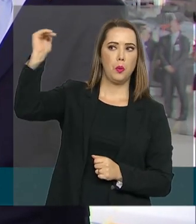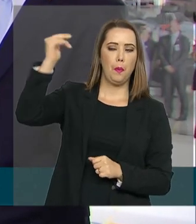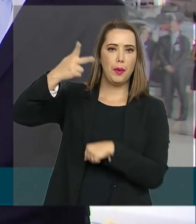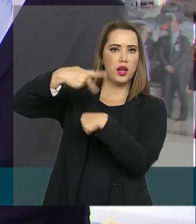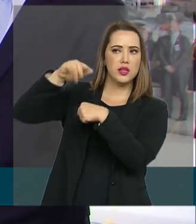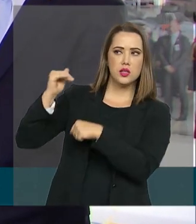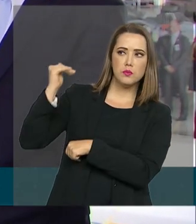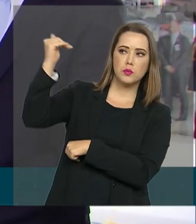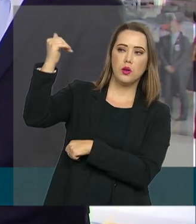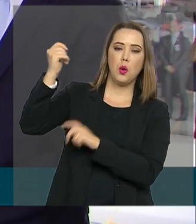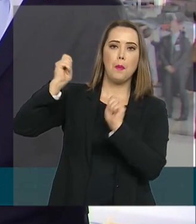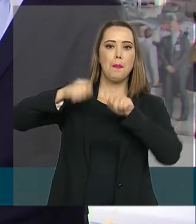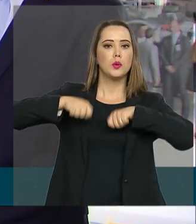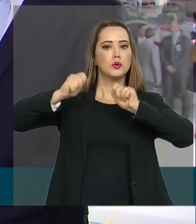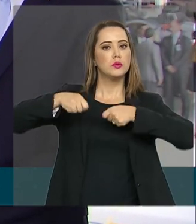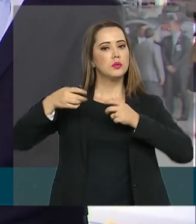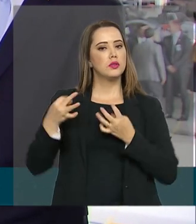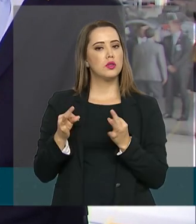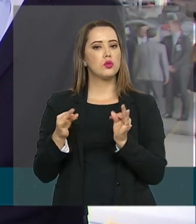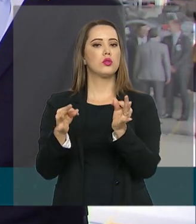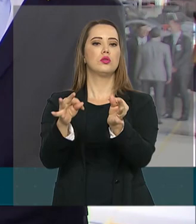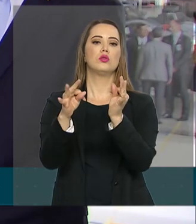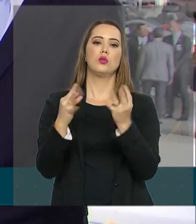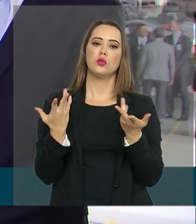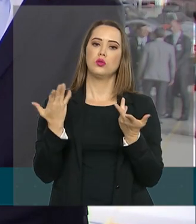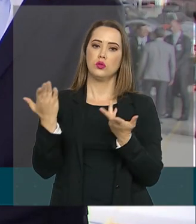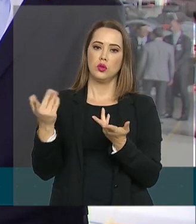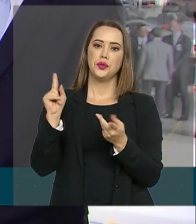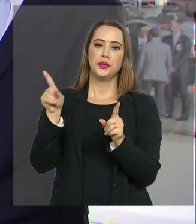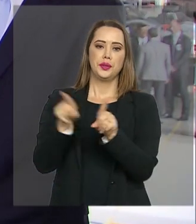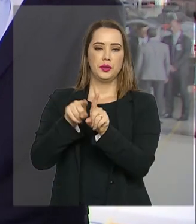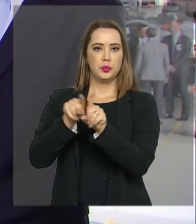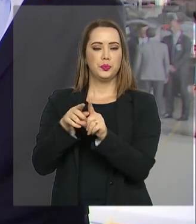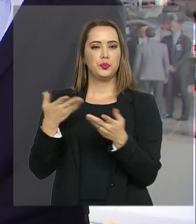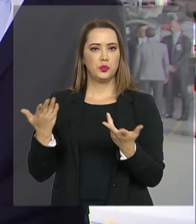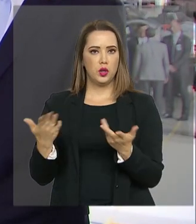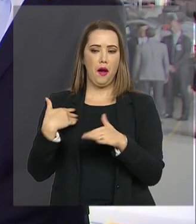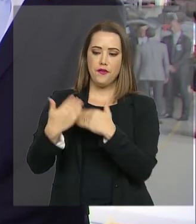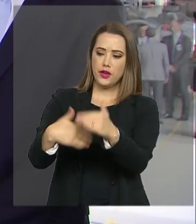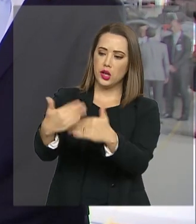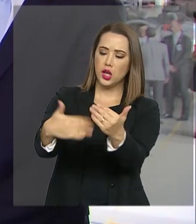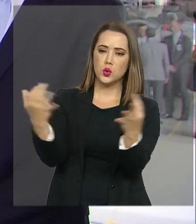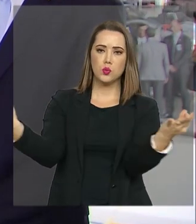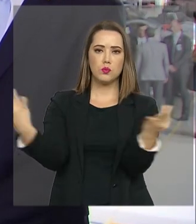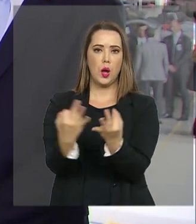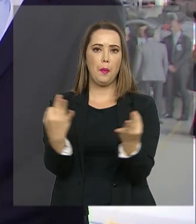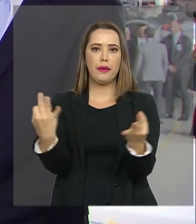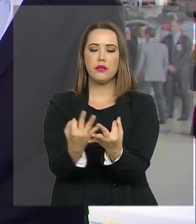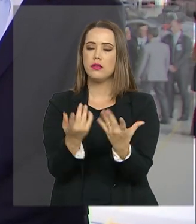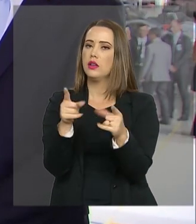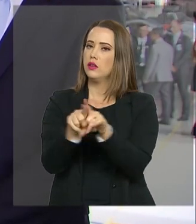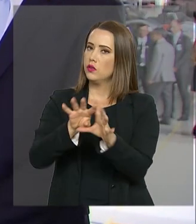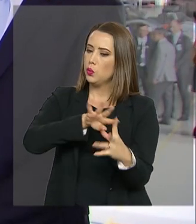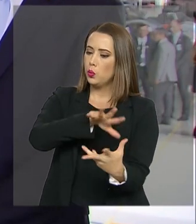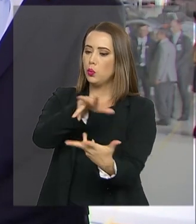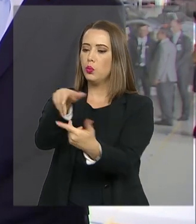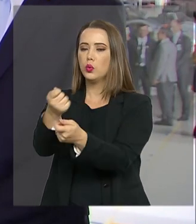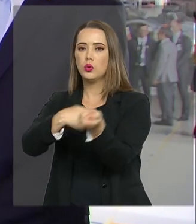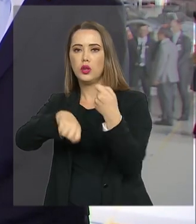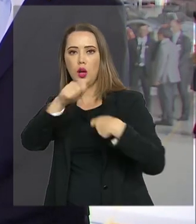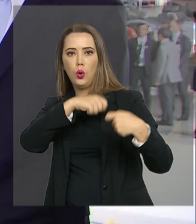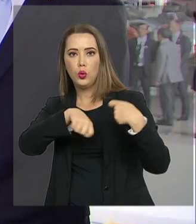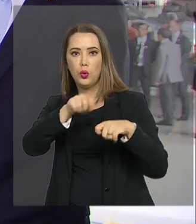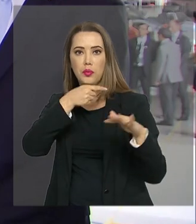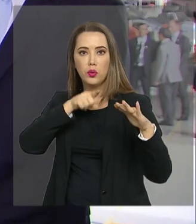de capacidade tecnológica, é uma questão de avanço efetivo para o mundo da economia do